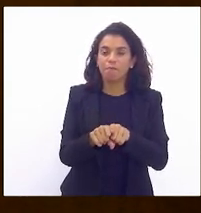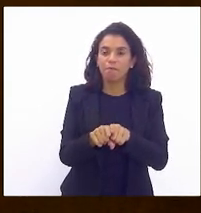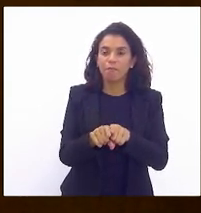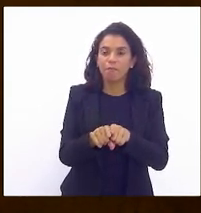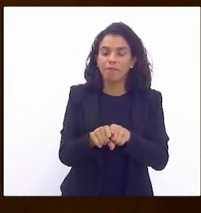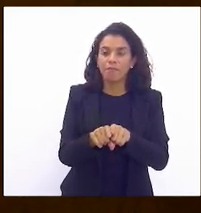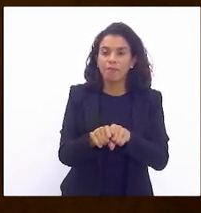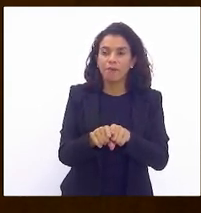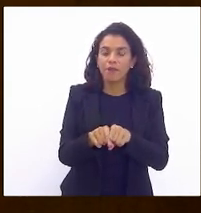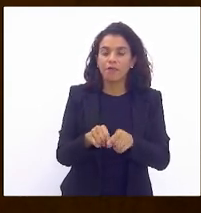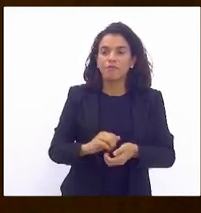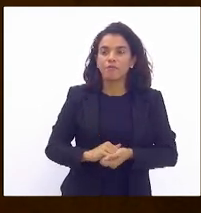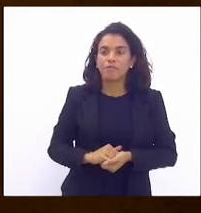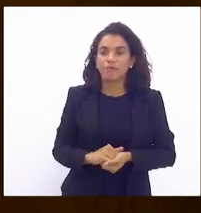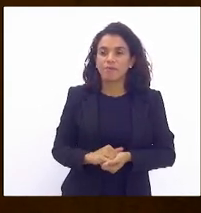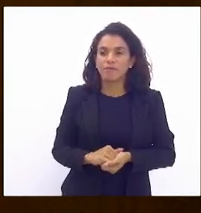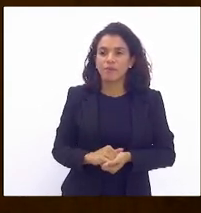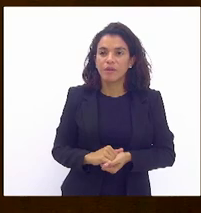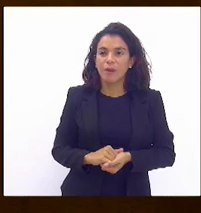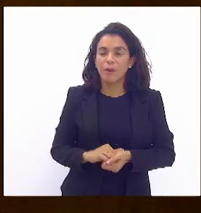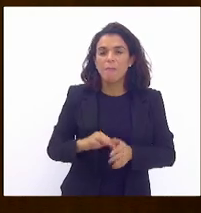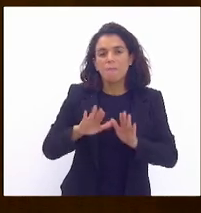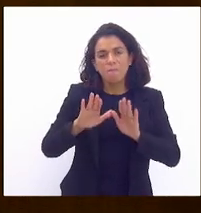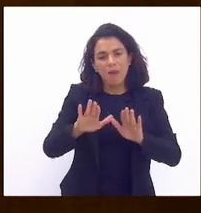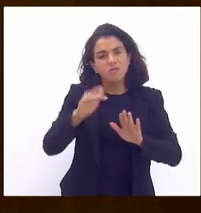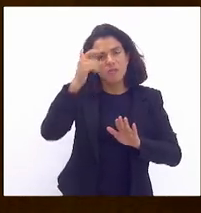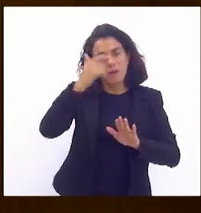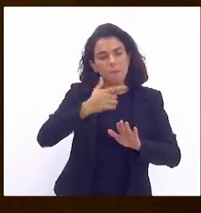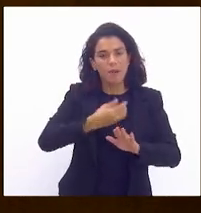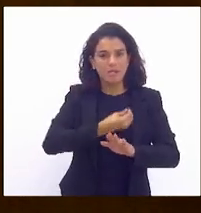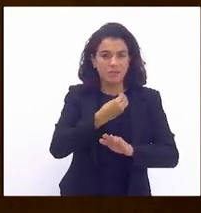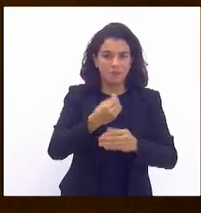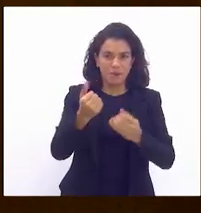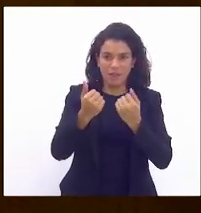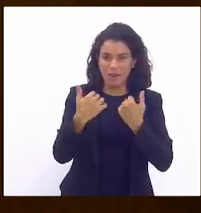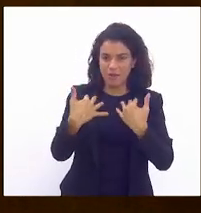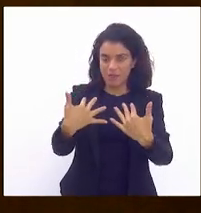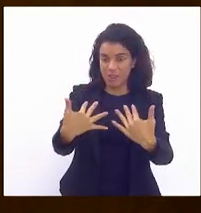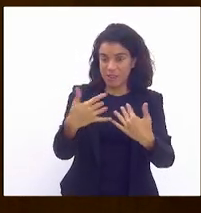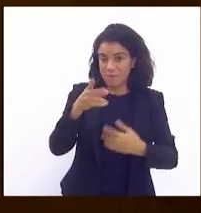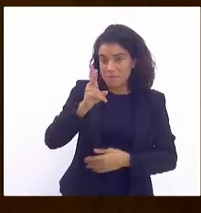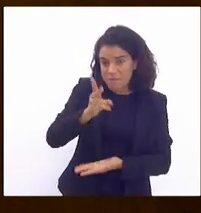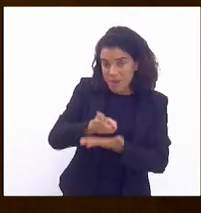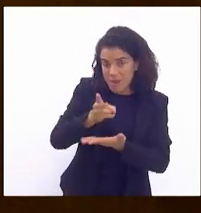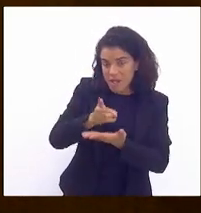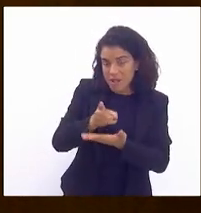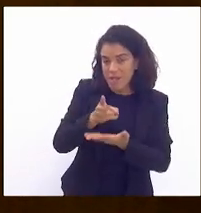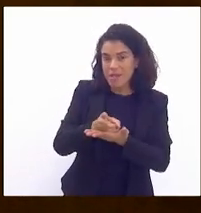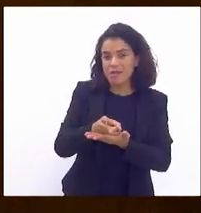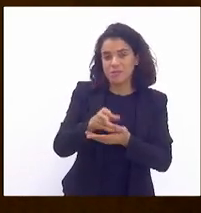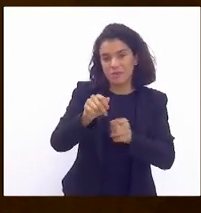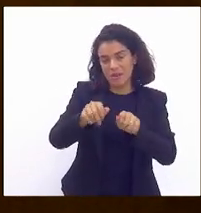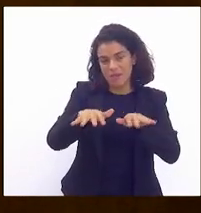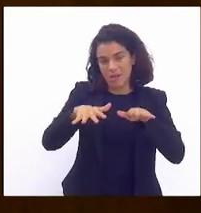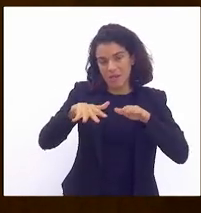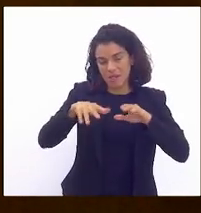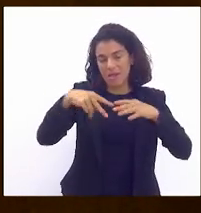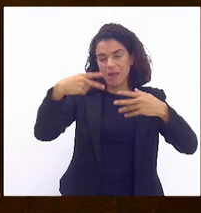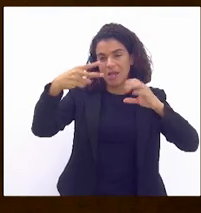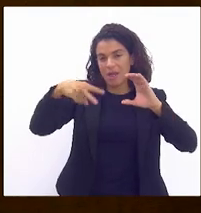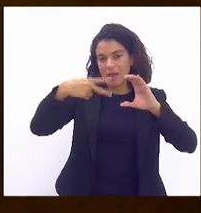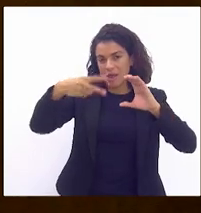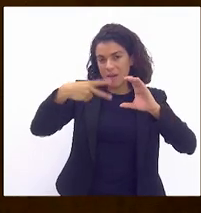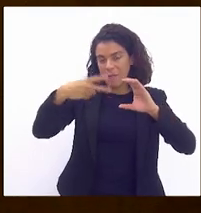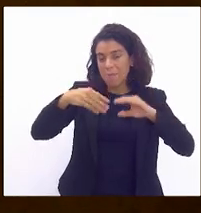dos fatos. Mas eu já participei de audiência pública nesta Casa do Povo, há mais de